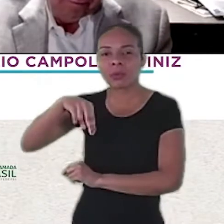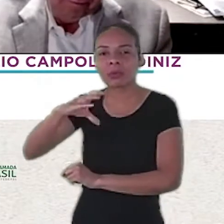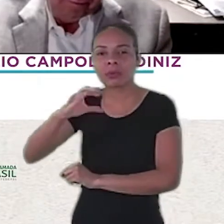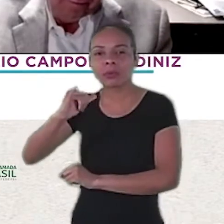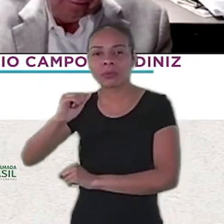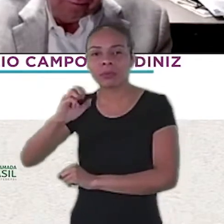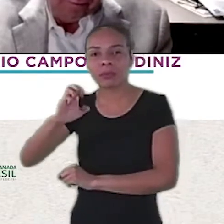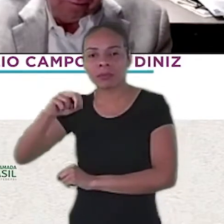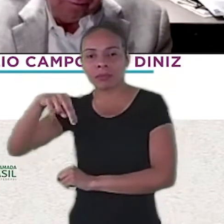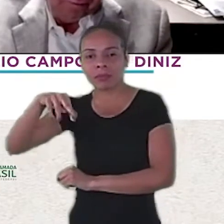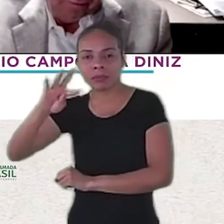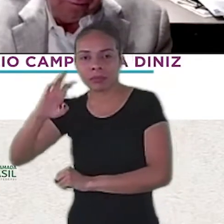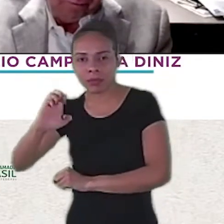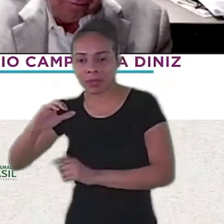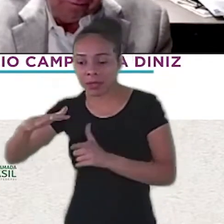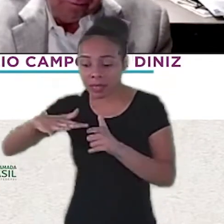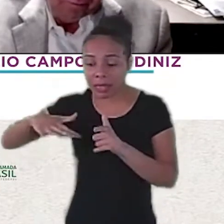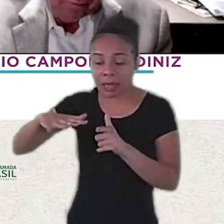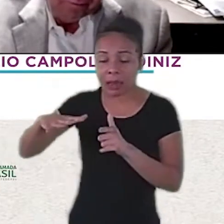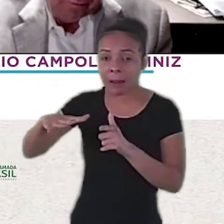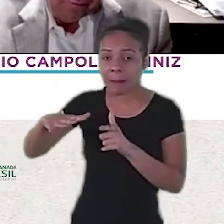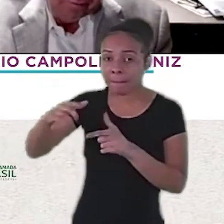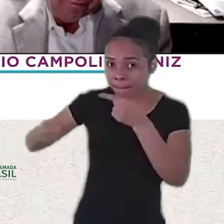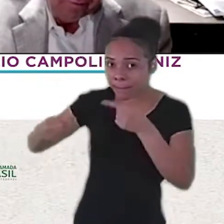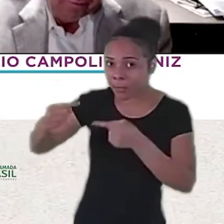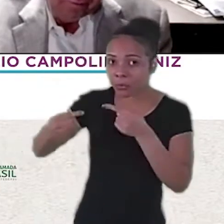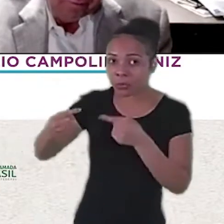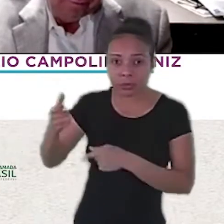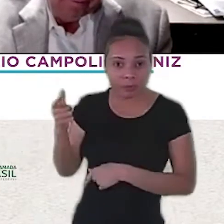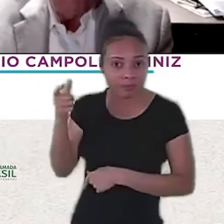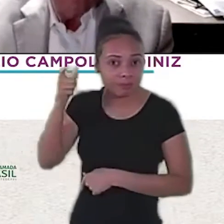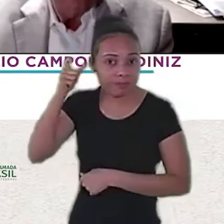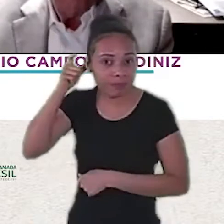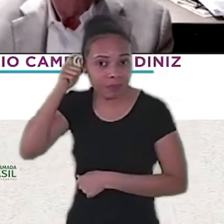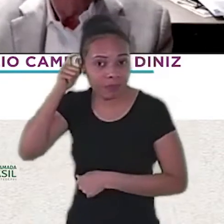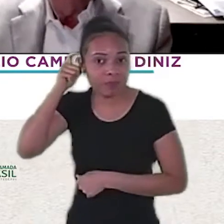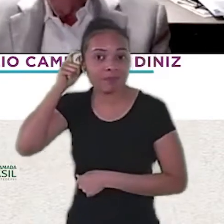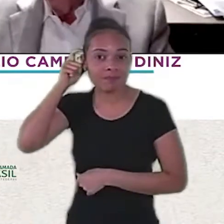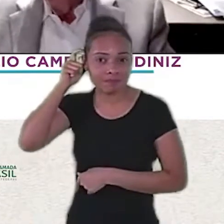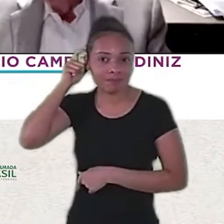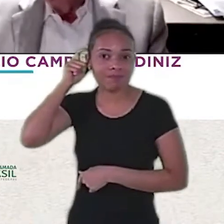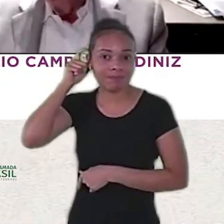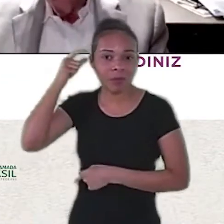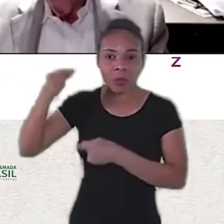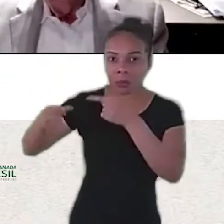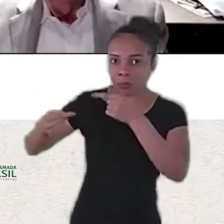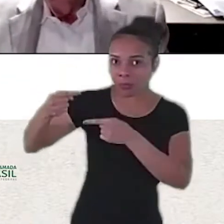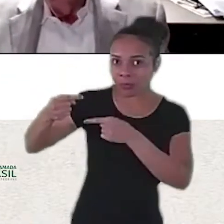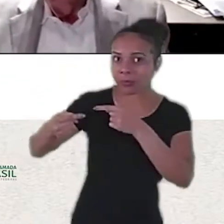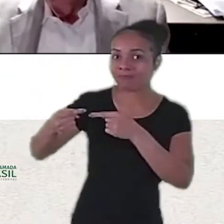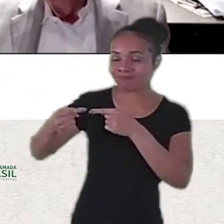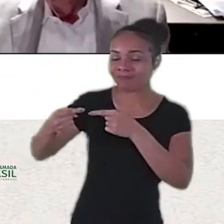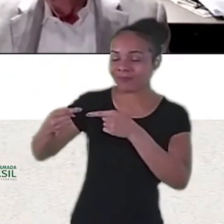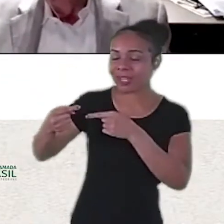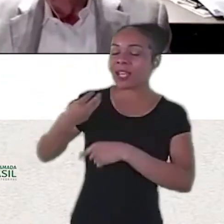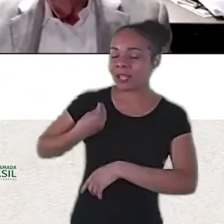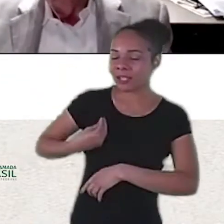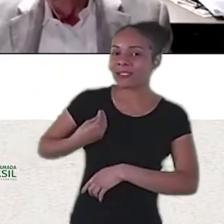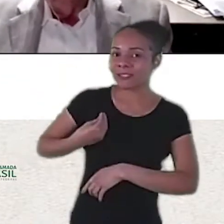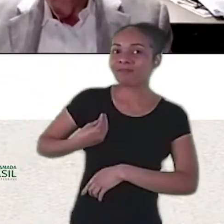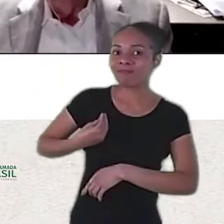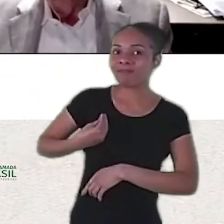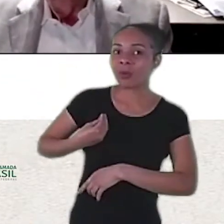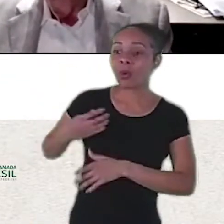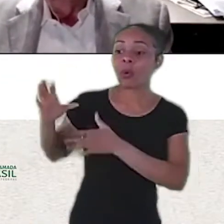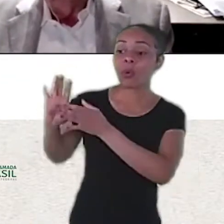que existe no contexto da psicanálise. Eu trato essa